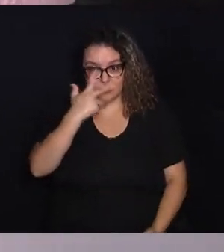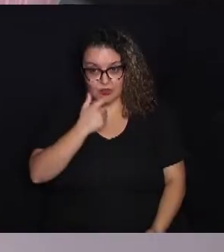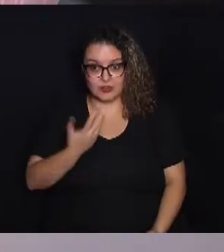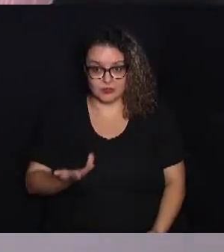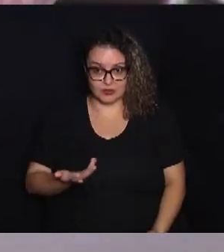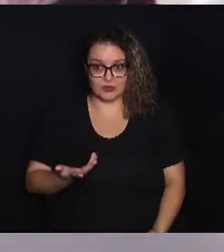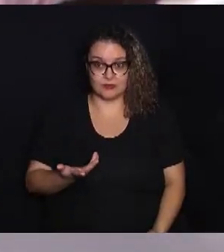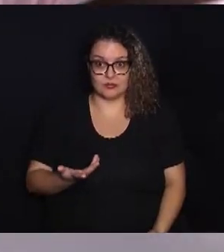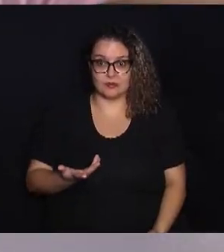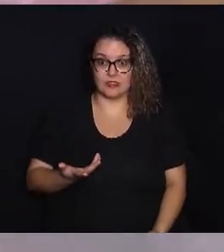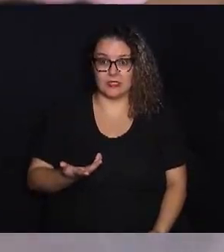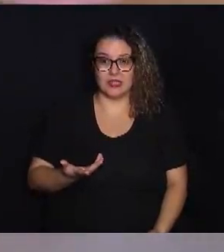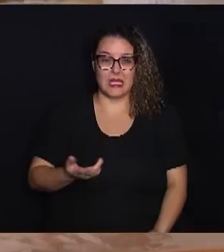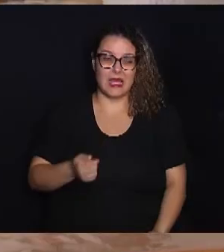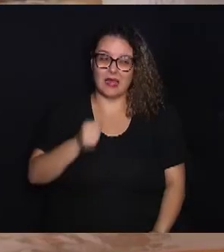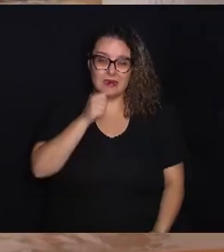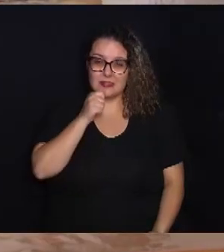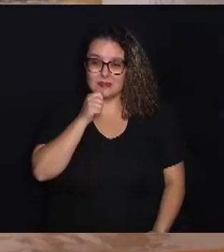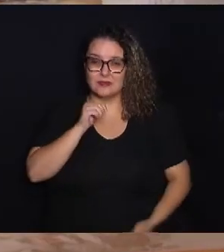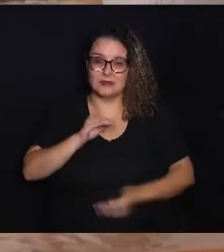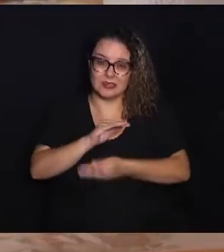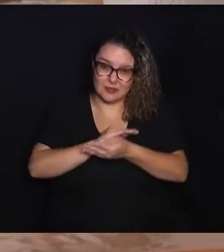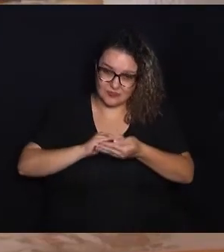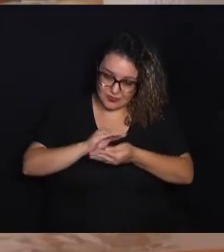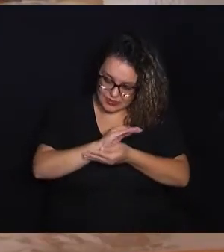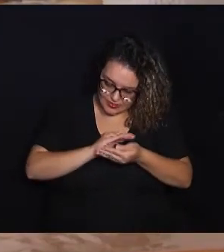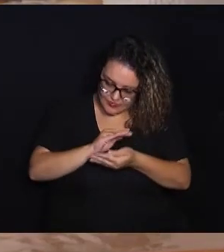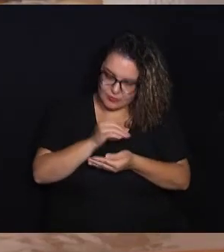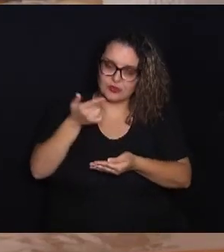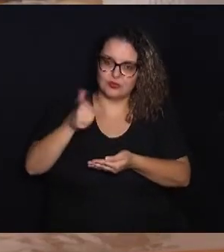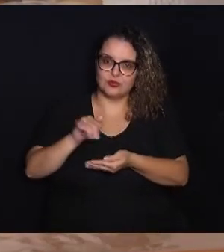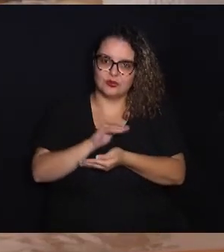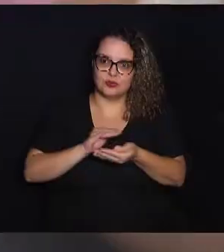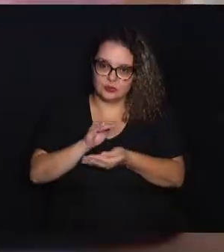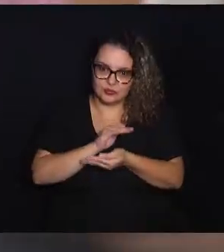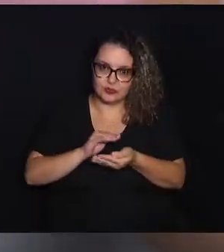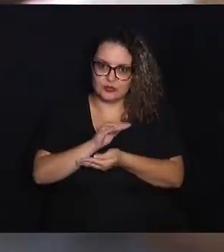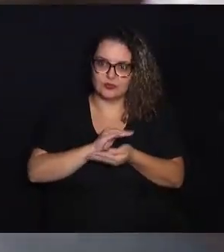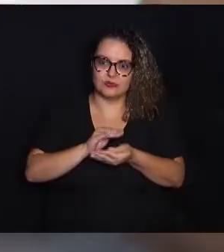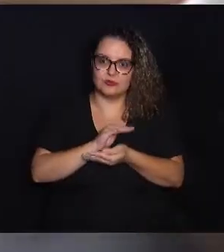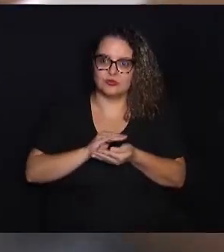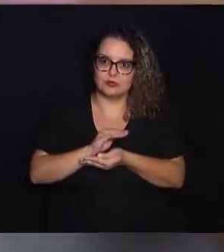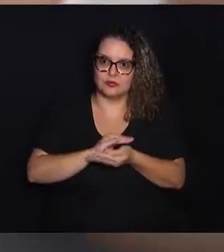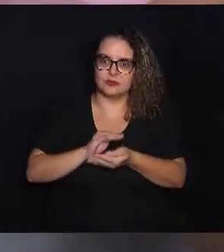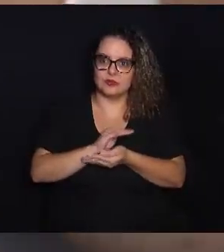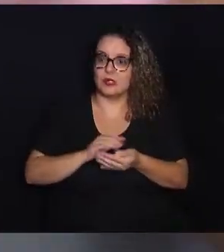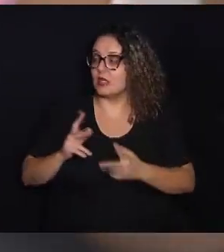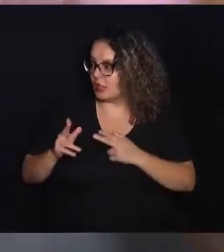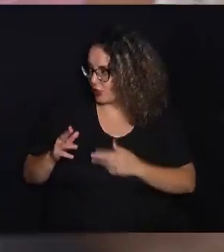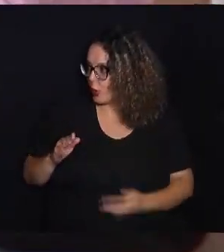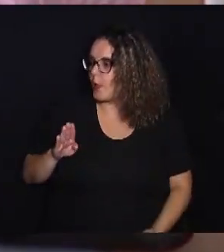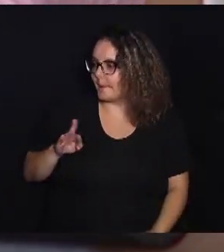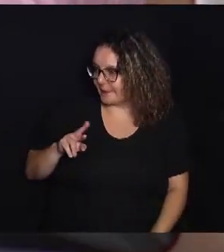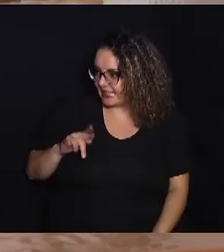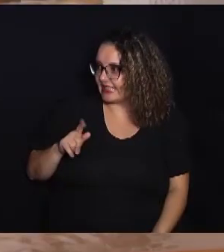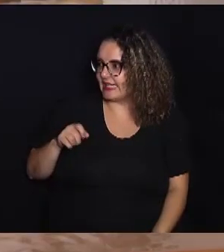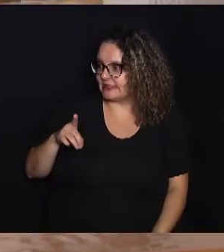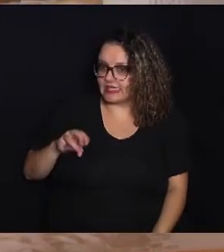jeito diferente de trabalhar. Sim. Então, aqui eu vou mostrar pra vocês um jeito que